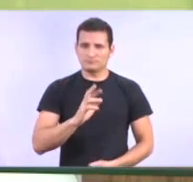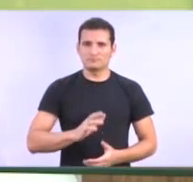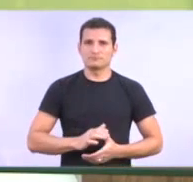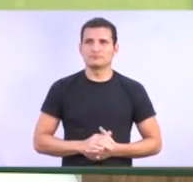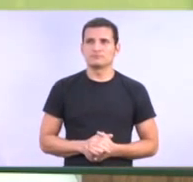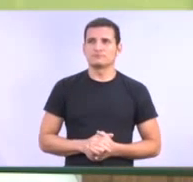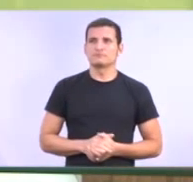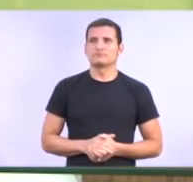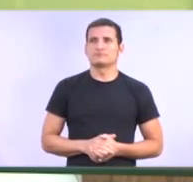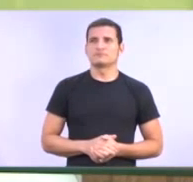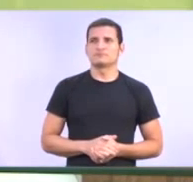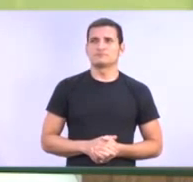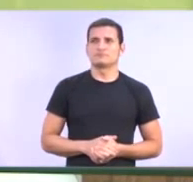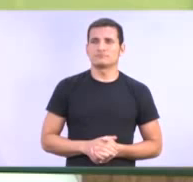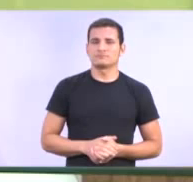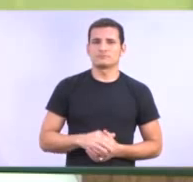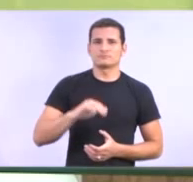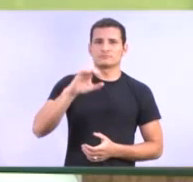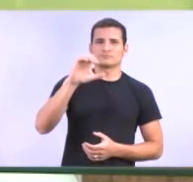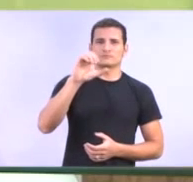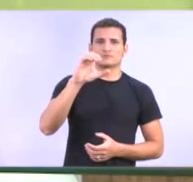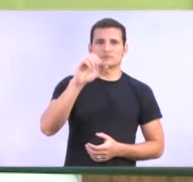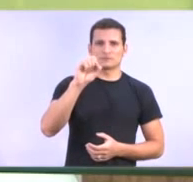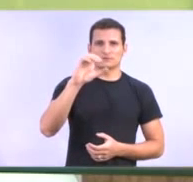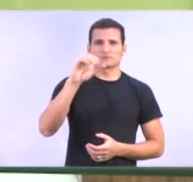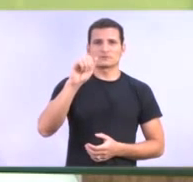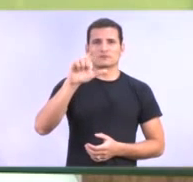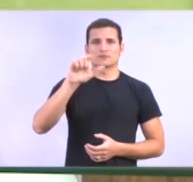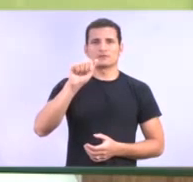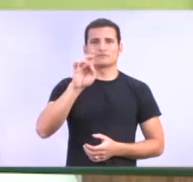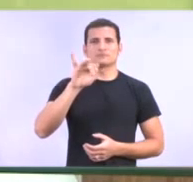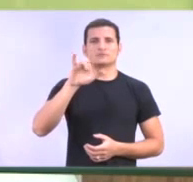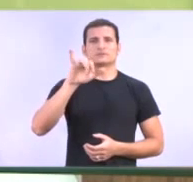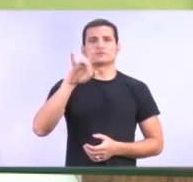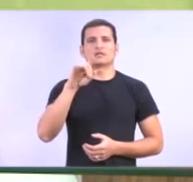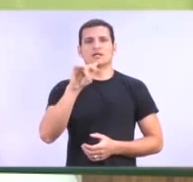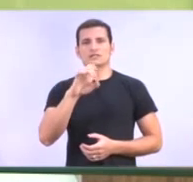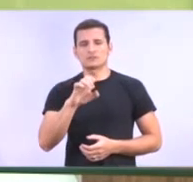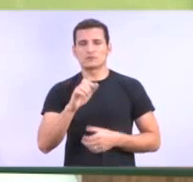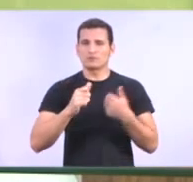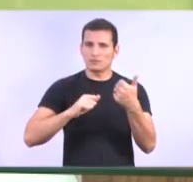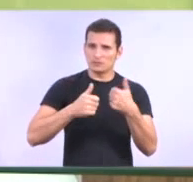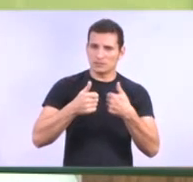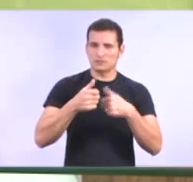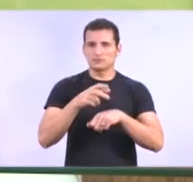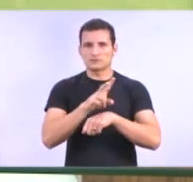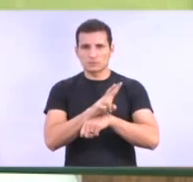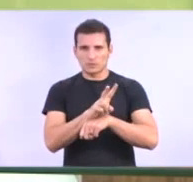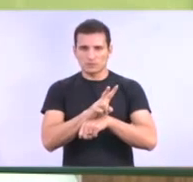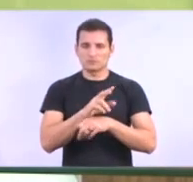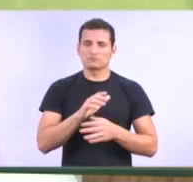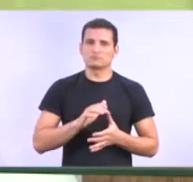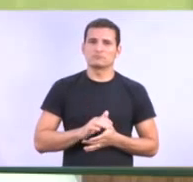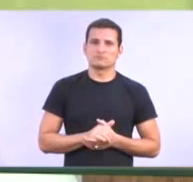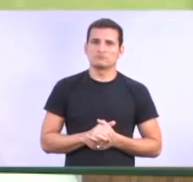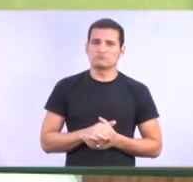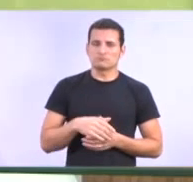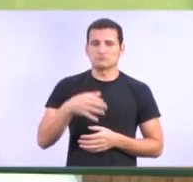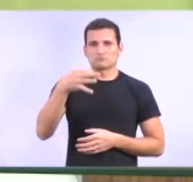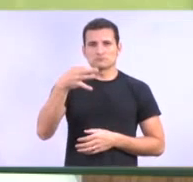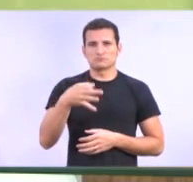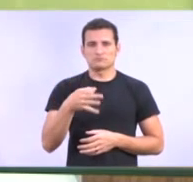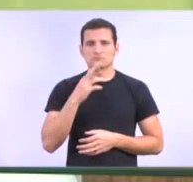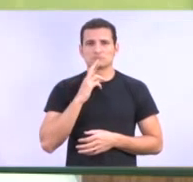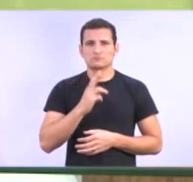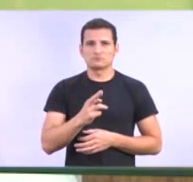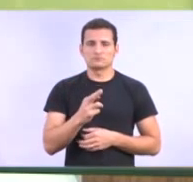falhas, escalabilidade, qualidade de serviços e segurança. Ou seja, exatamente a resposta. Meus